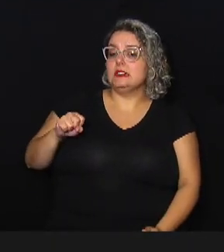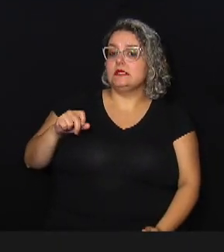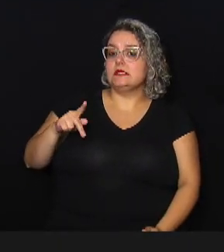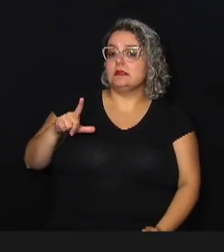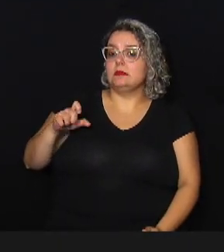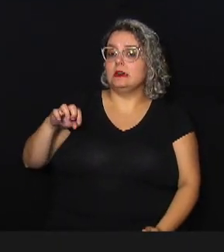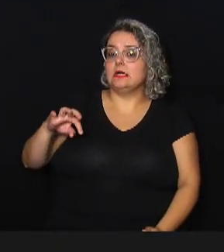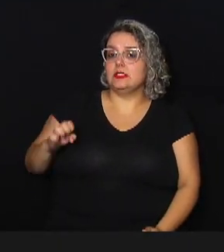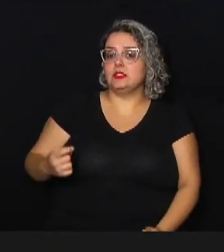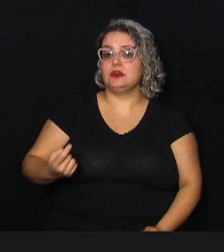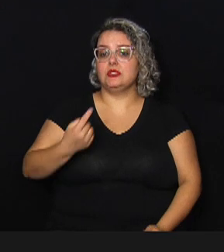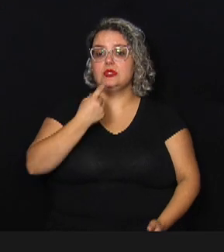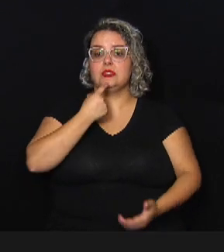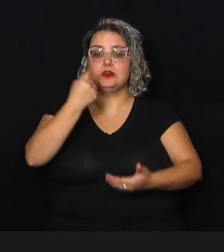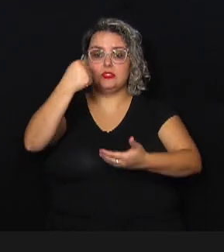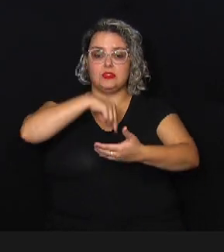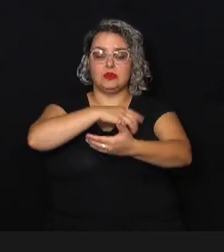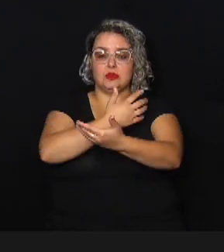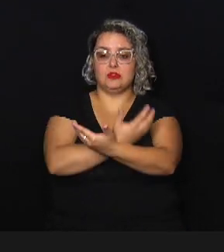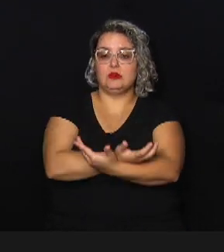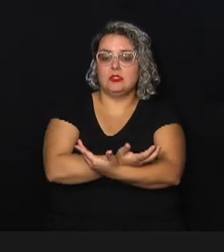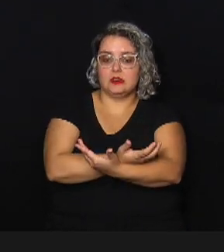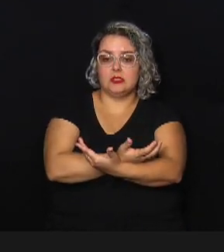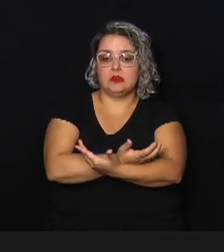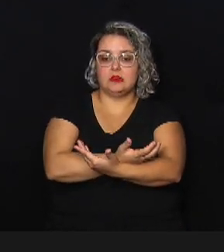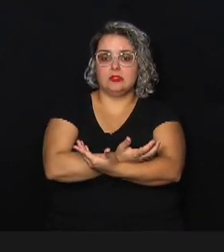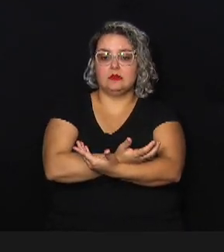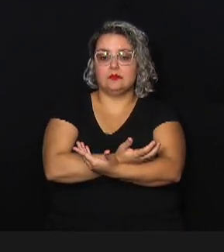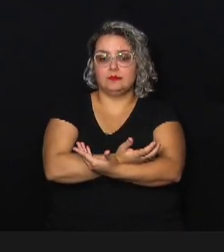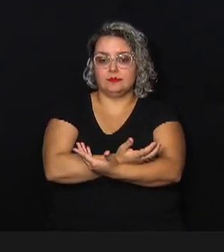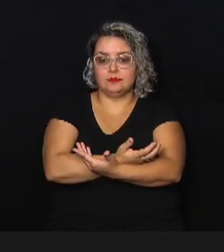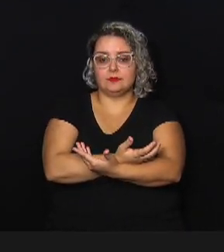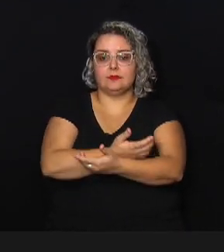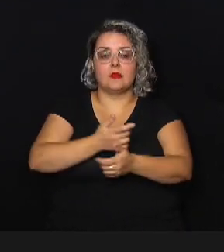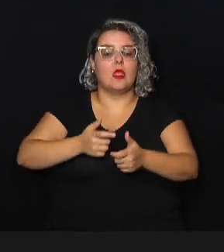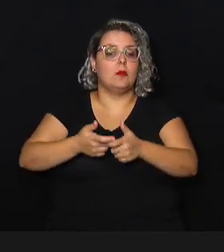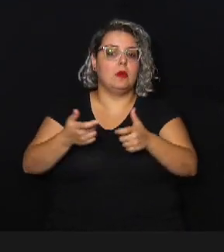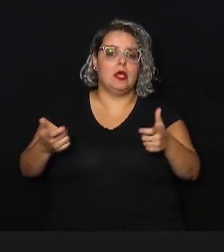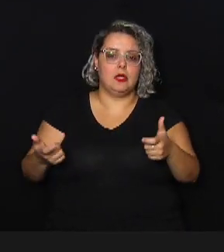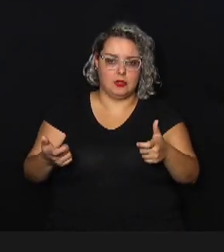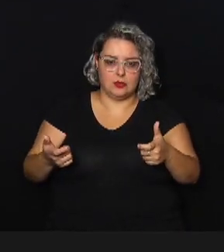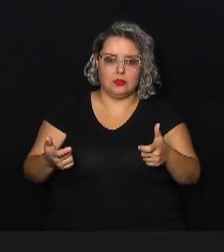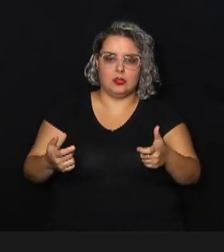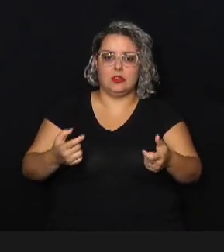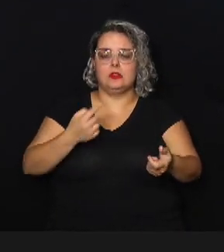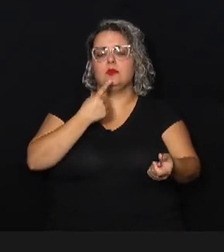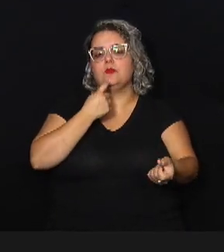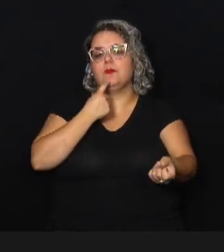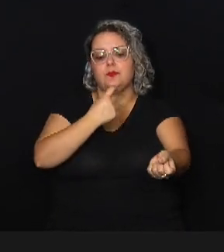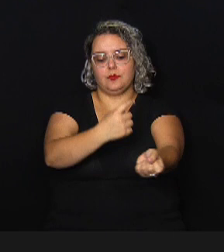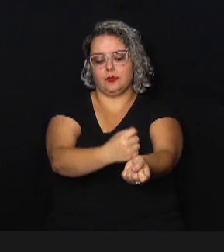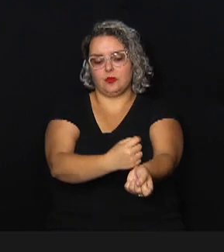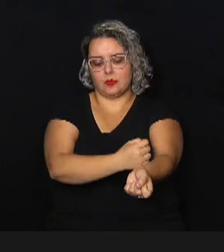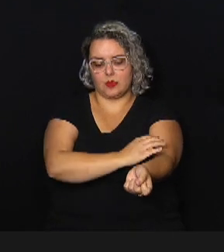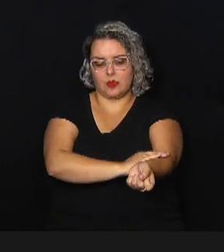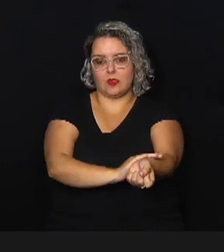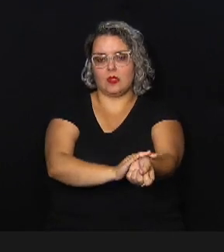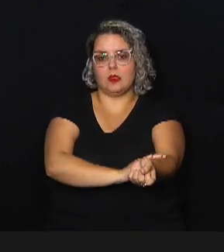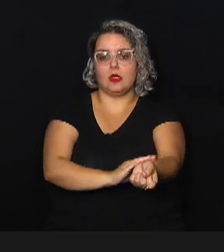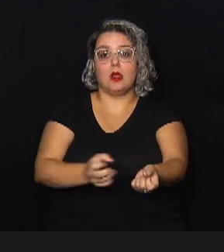normalmente, ele é indicado no tratamento da grande maioria das leucemias. Algumas leucemias